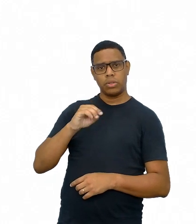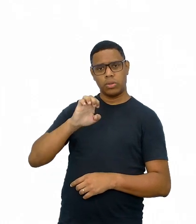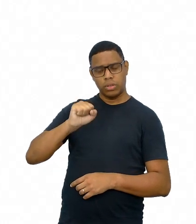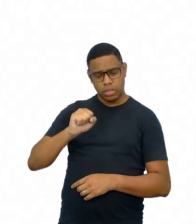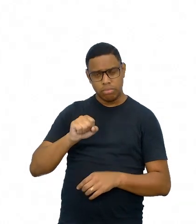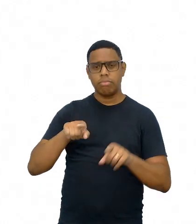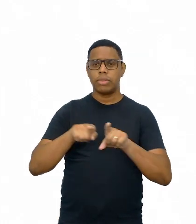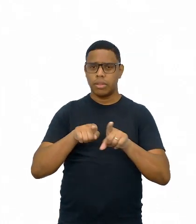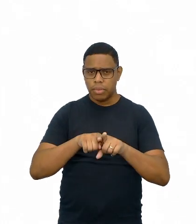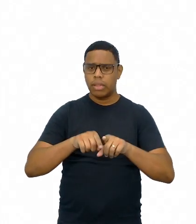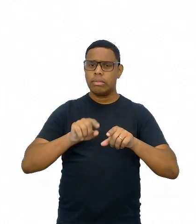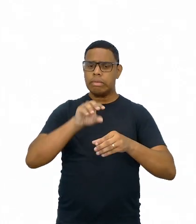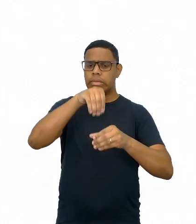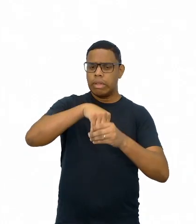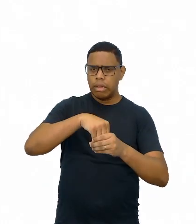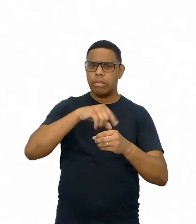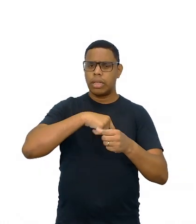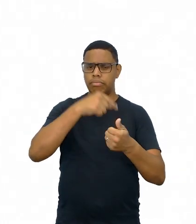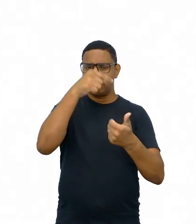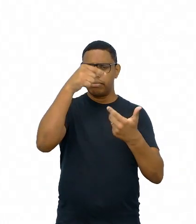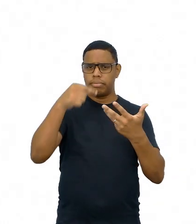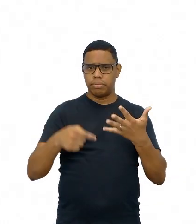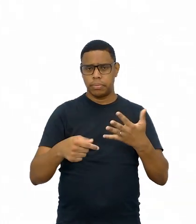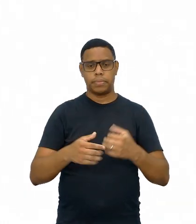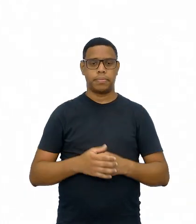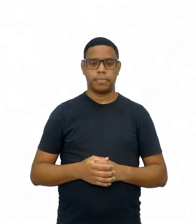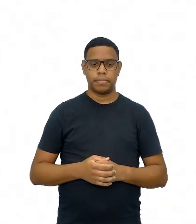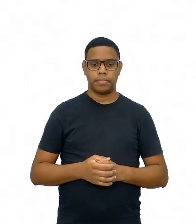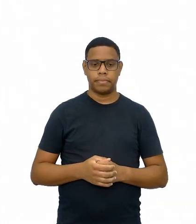suas propriedades.